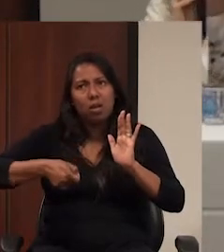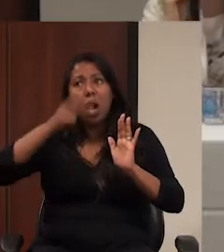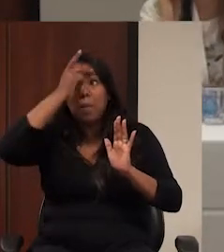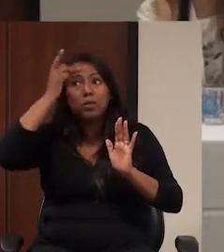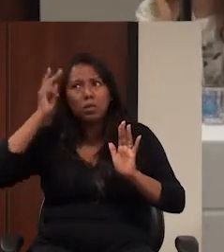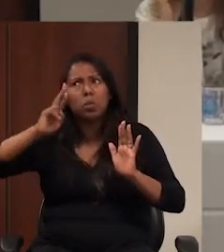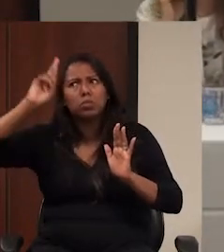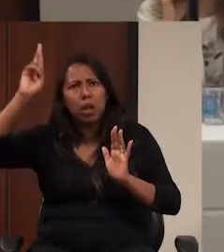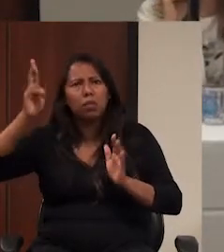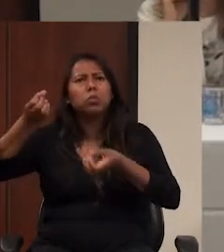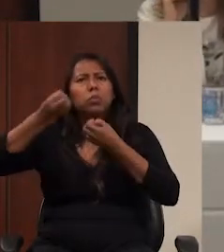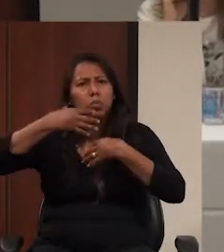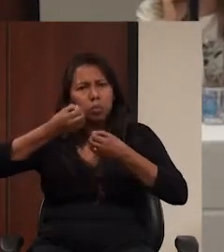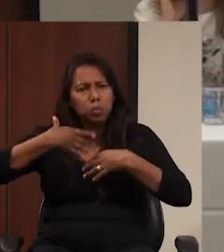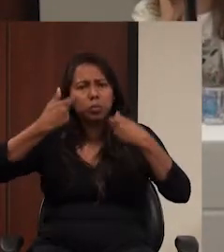da pessoa.